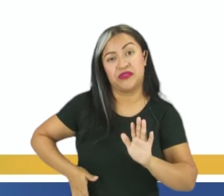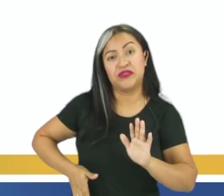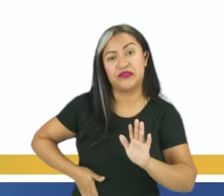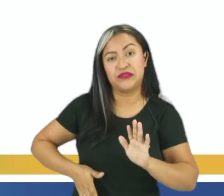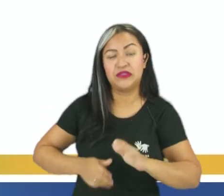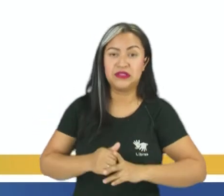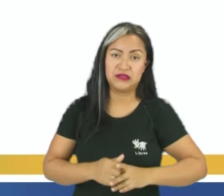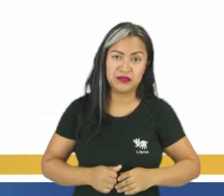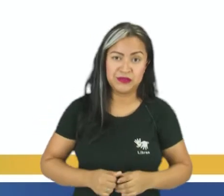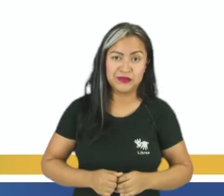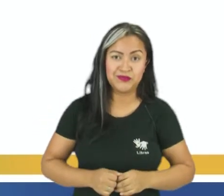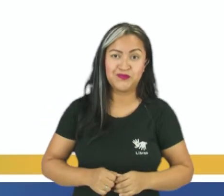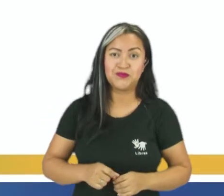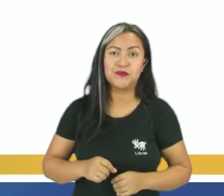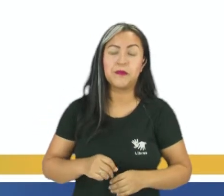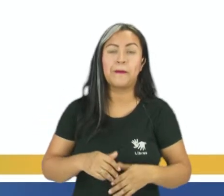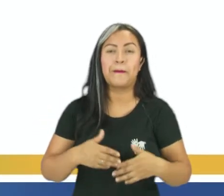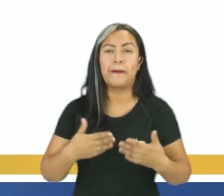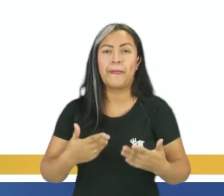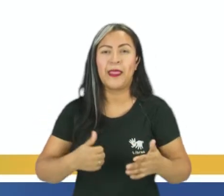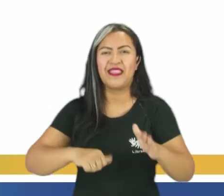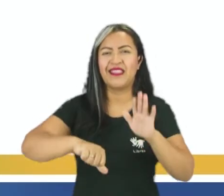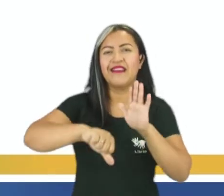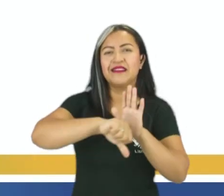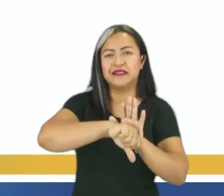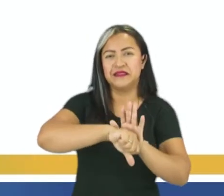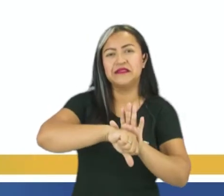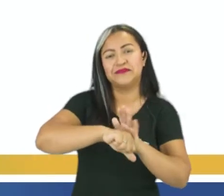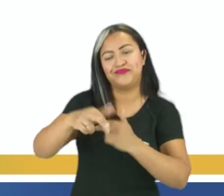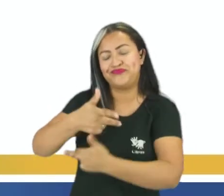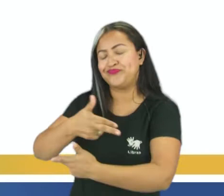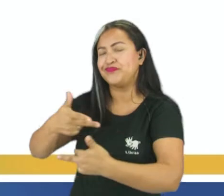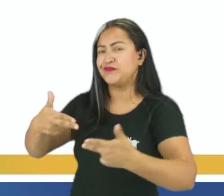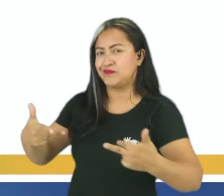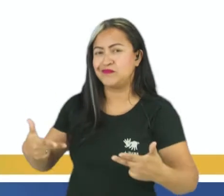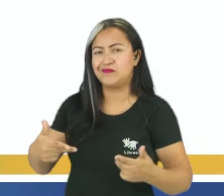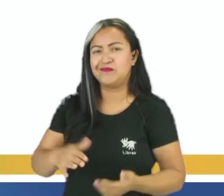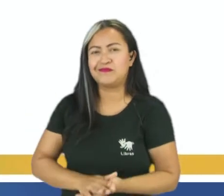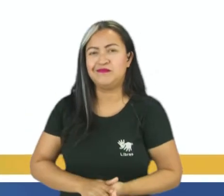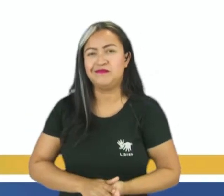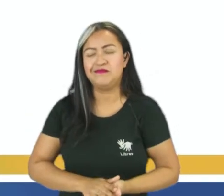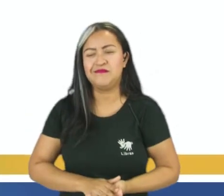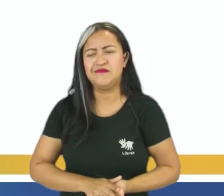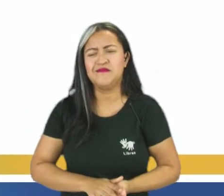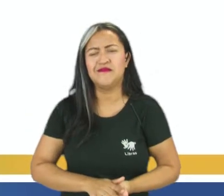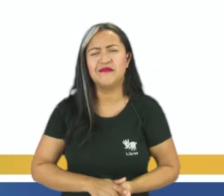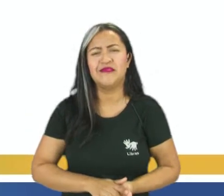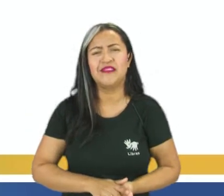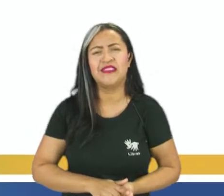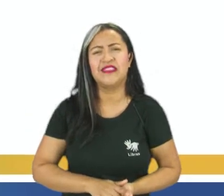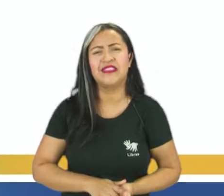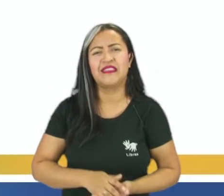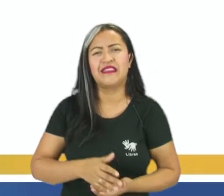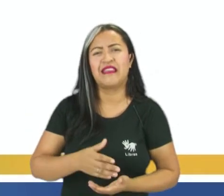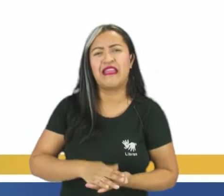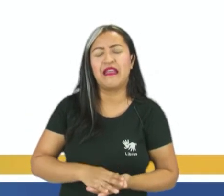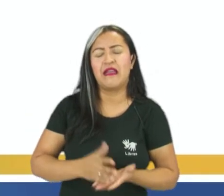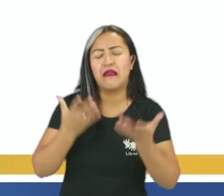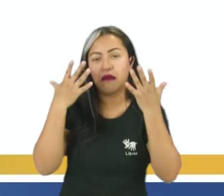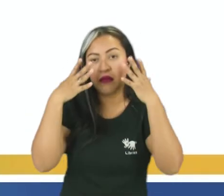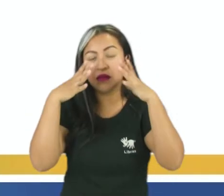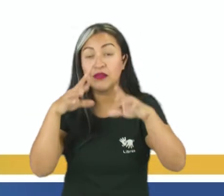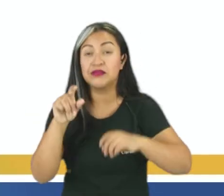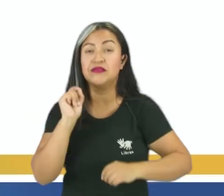pessoas que, da criminologia, né? É muito interessante essa tese porque